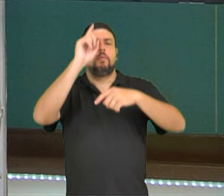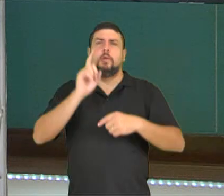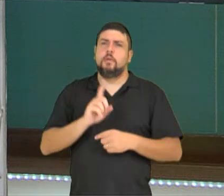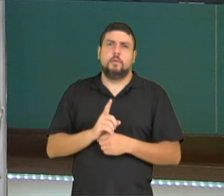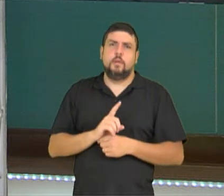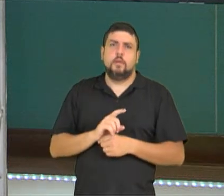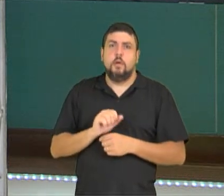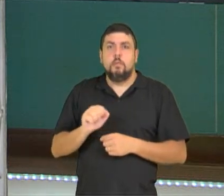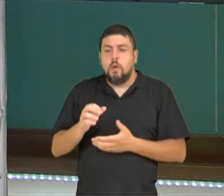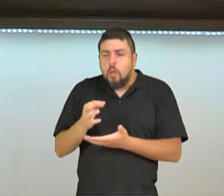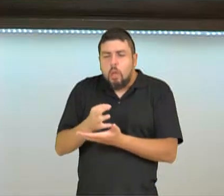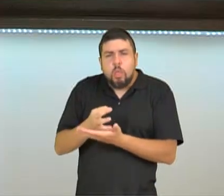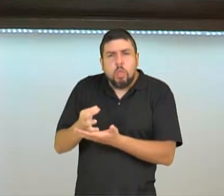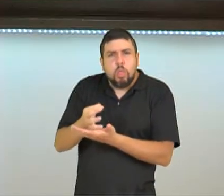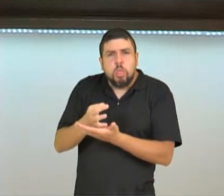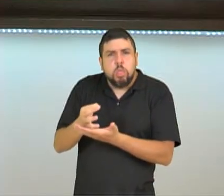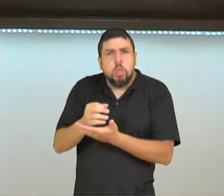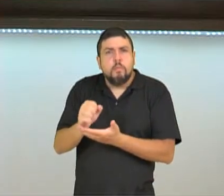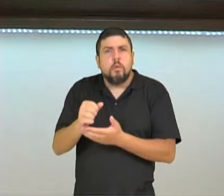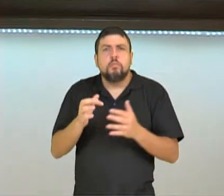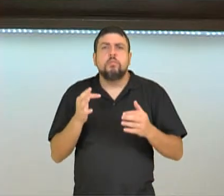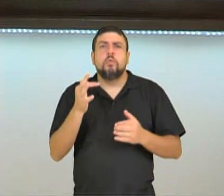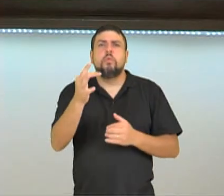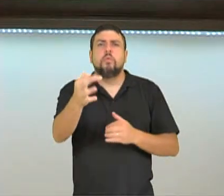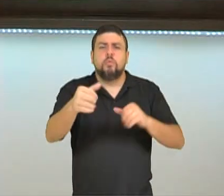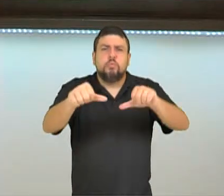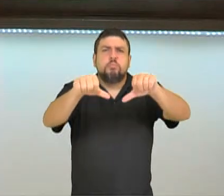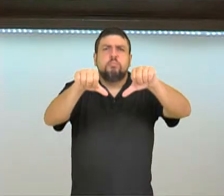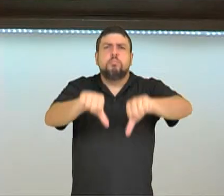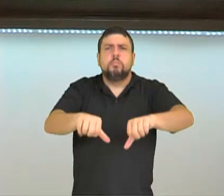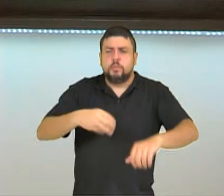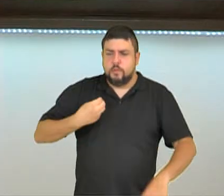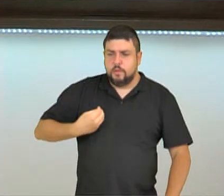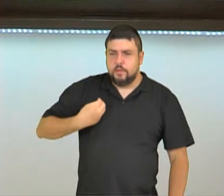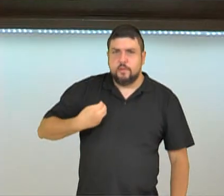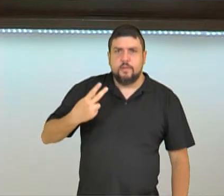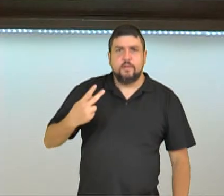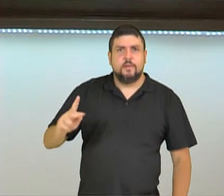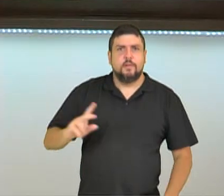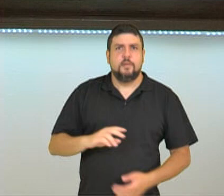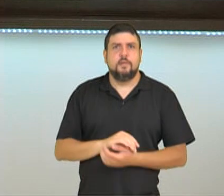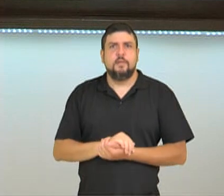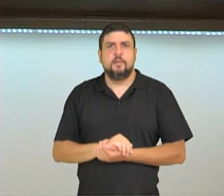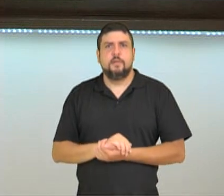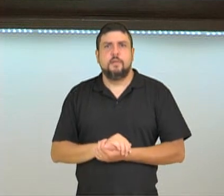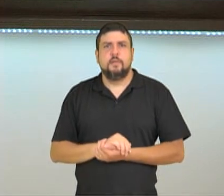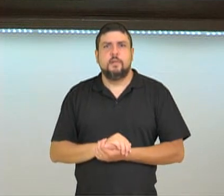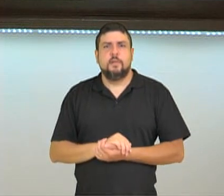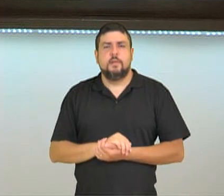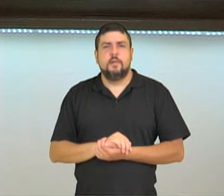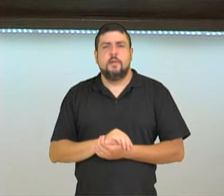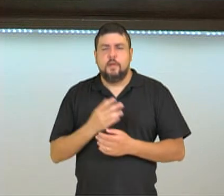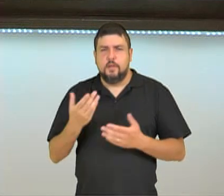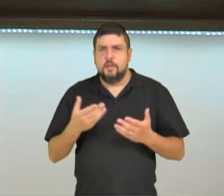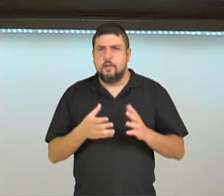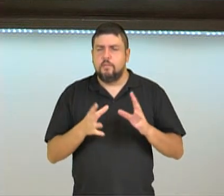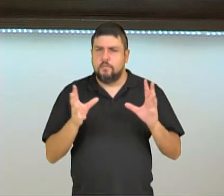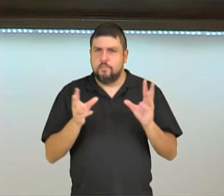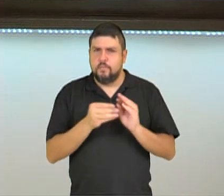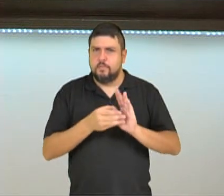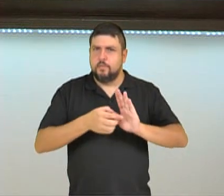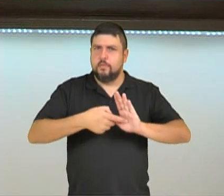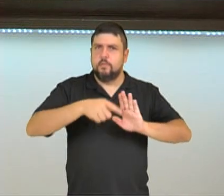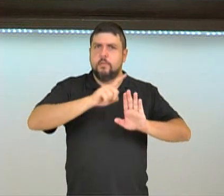o futuro. Isso mesmo. A questão do não dá futuro, uma linguagem rápida e figurada que encontramos no